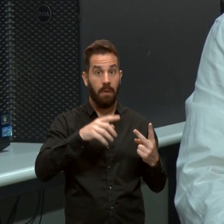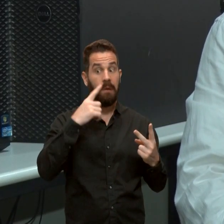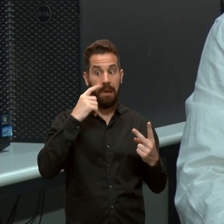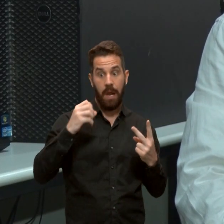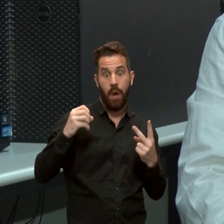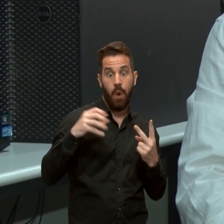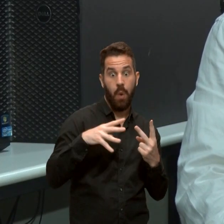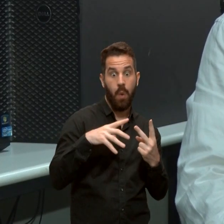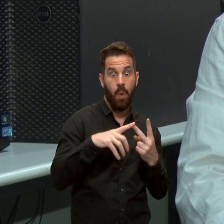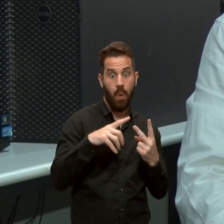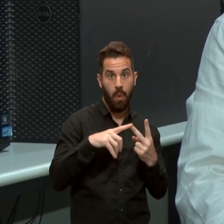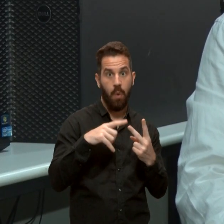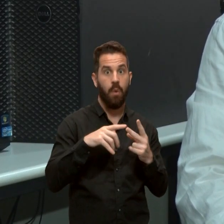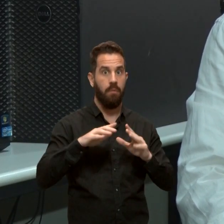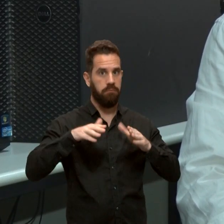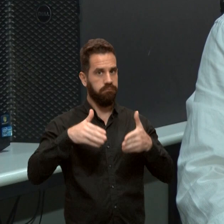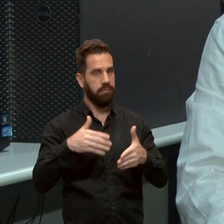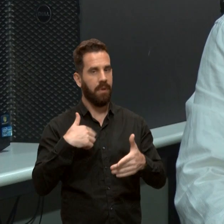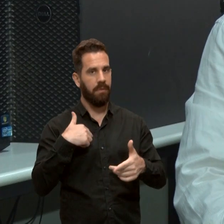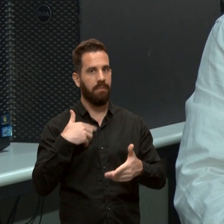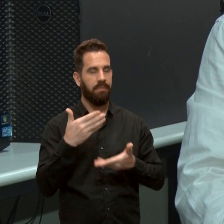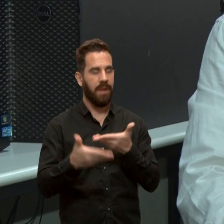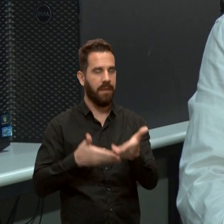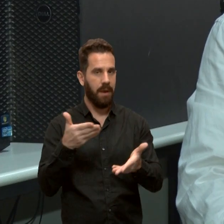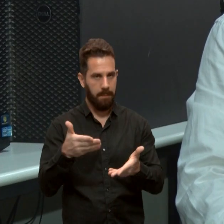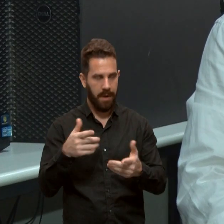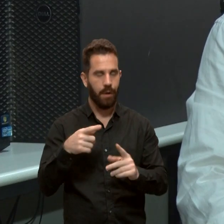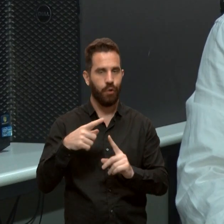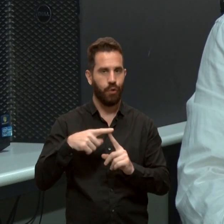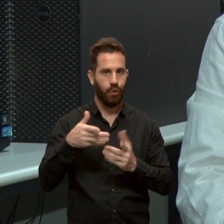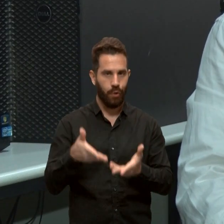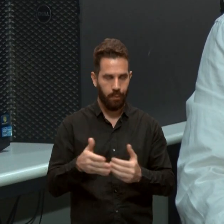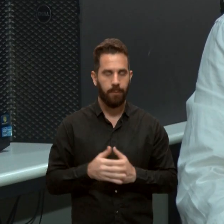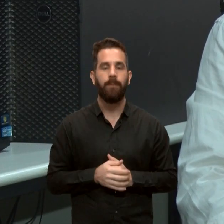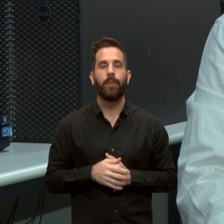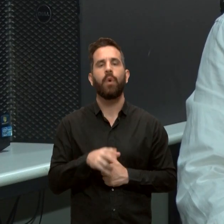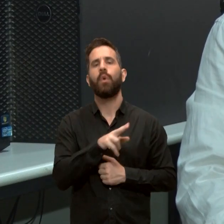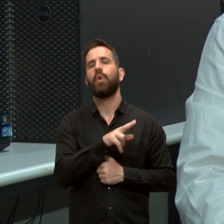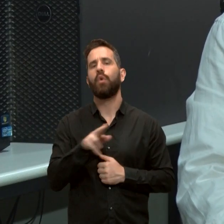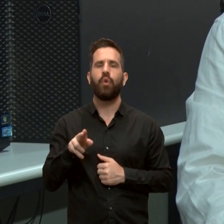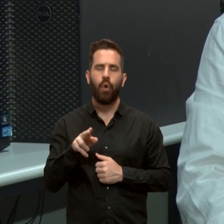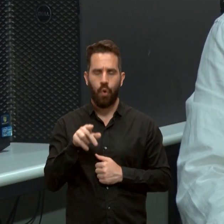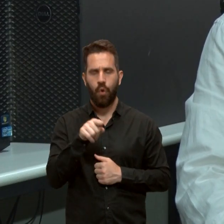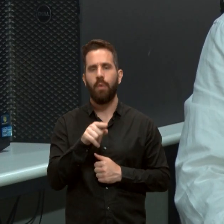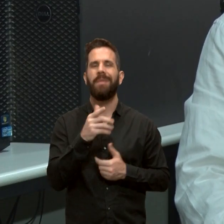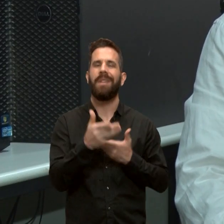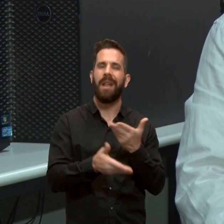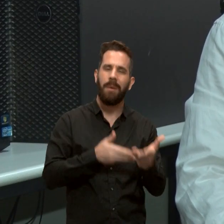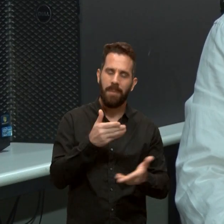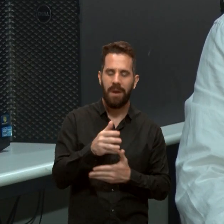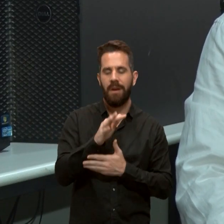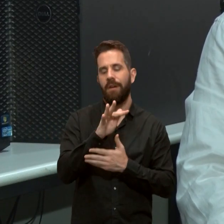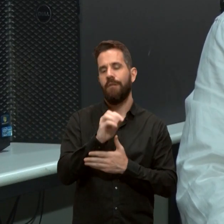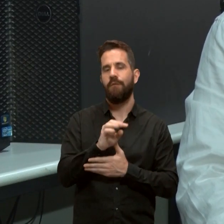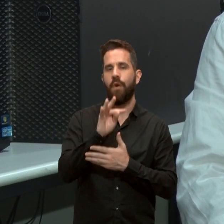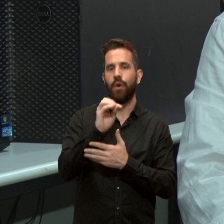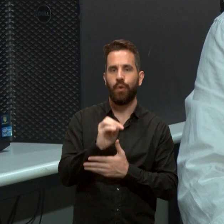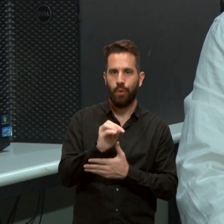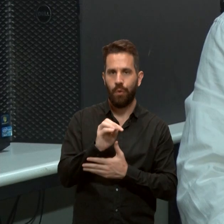esse que diz respeito ao tratamento que nós estamos conversando aqui. A gente dá o nome disso de terapia fototérmica. Então, basicamente é o seguinte, você irradia